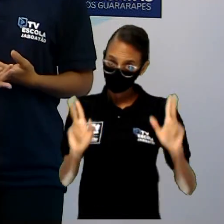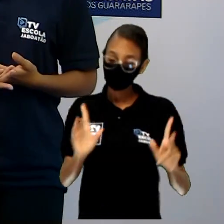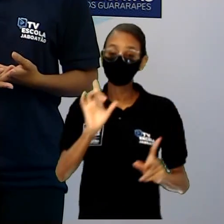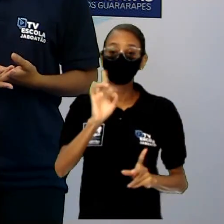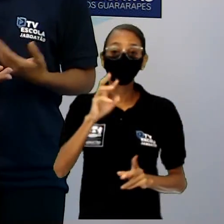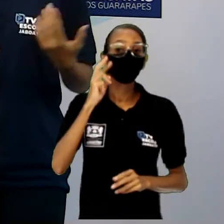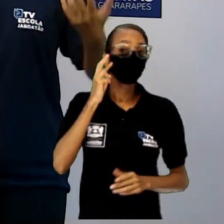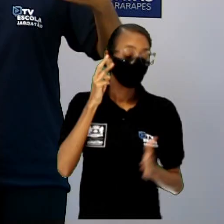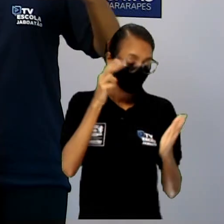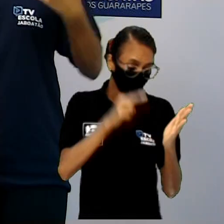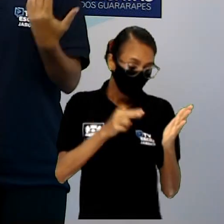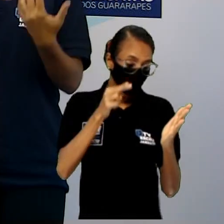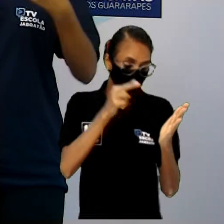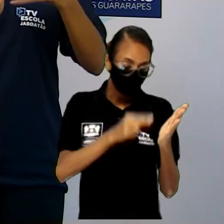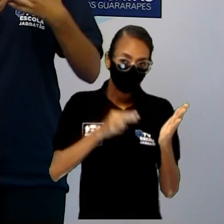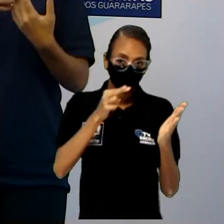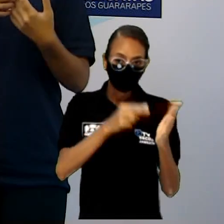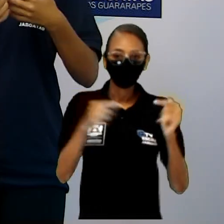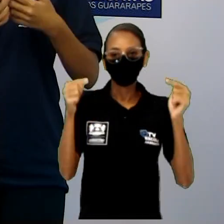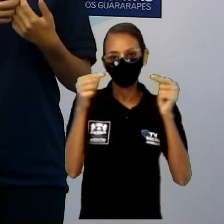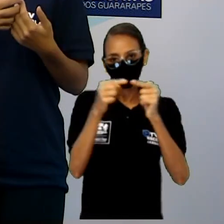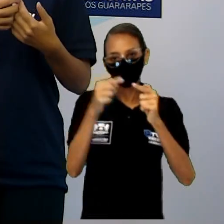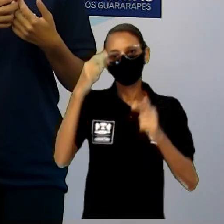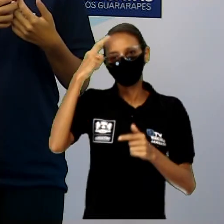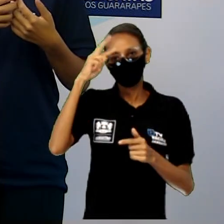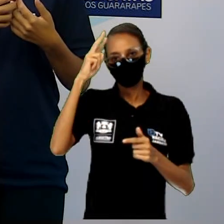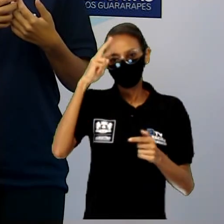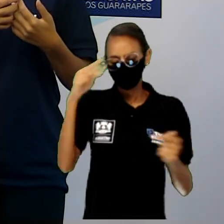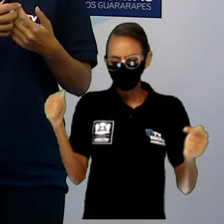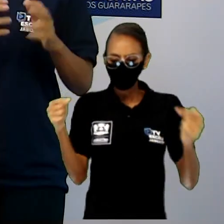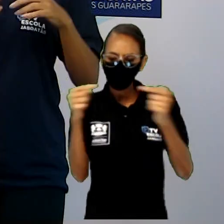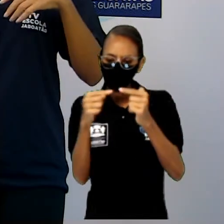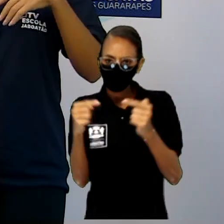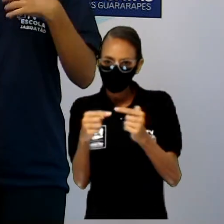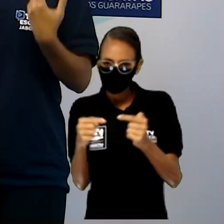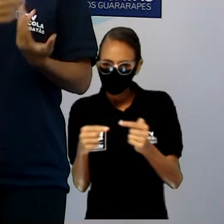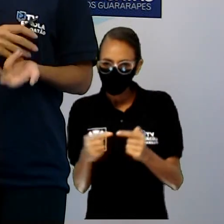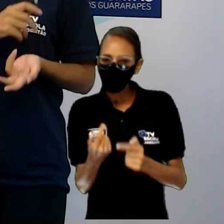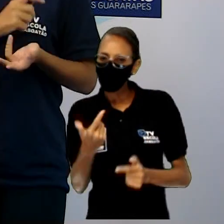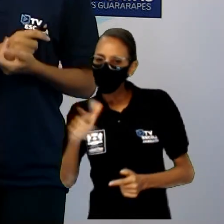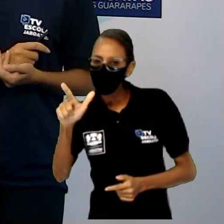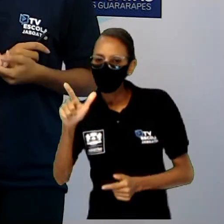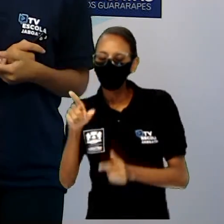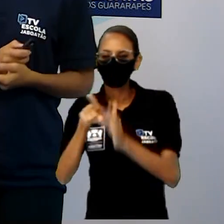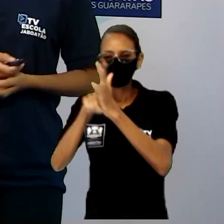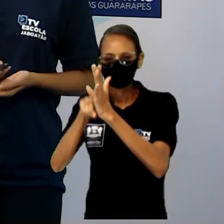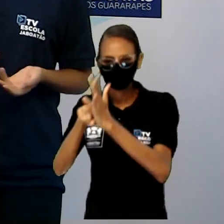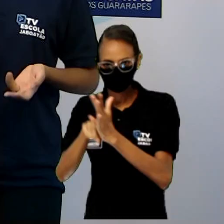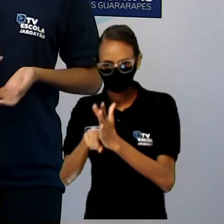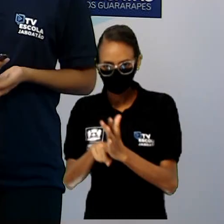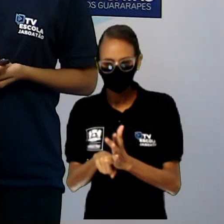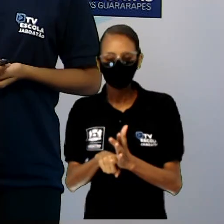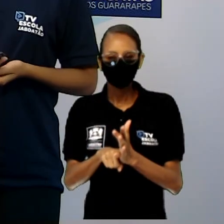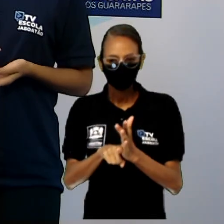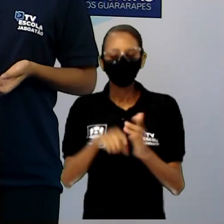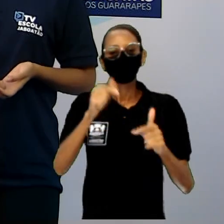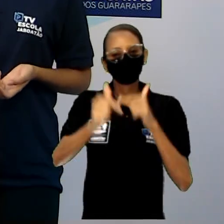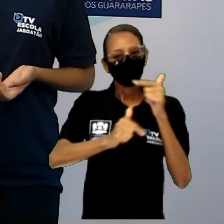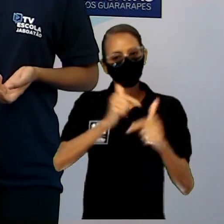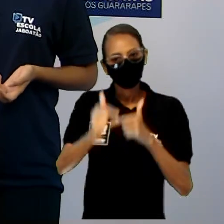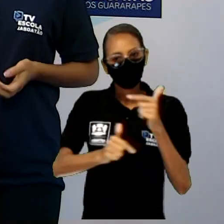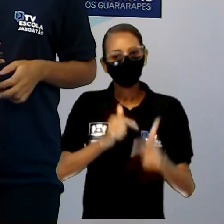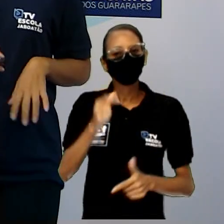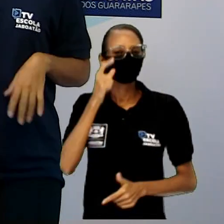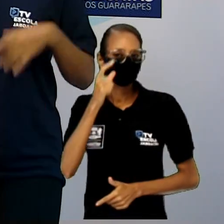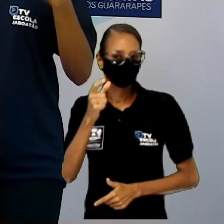são narrados e cruzando ele com outras informações também, tá? Então é um trabalho bem interessante ali que é realizado pelos